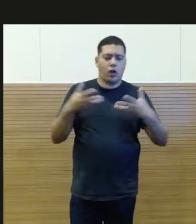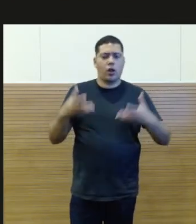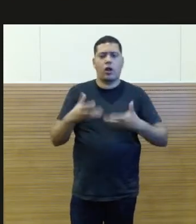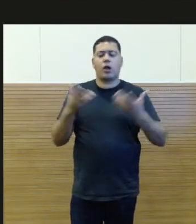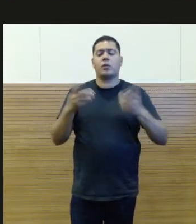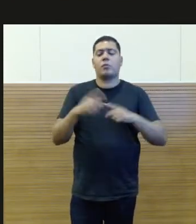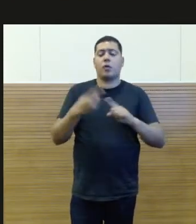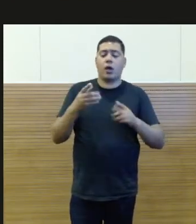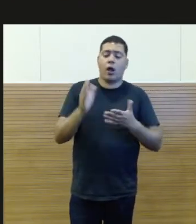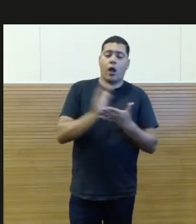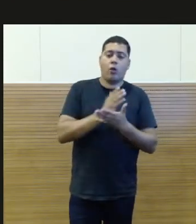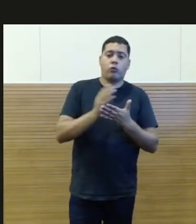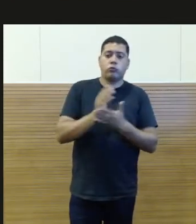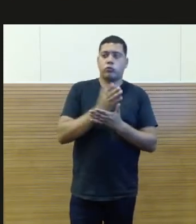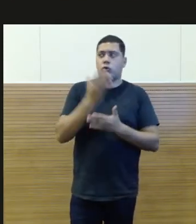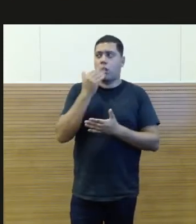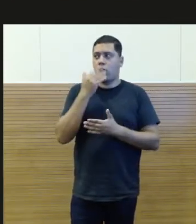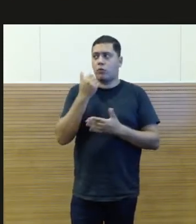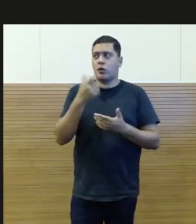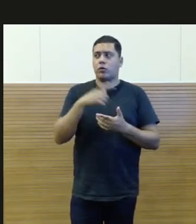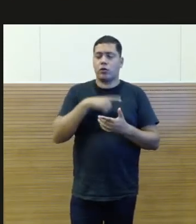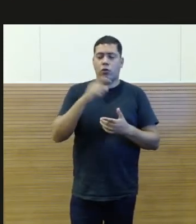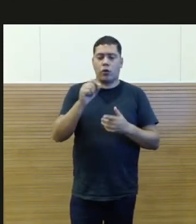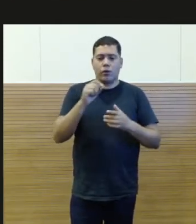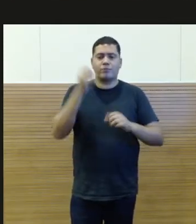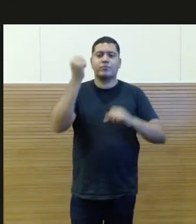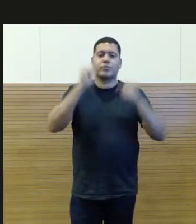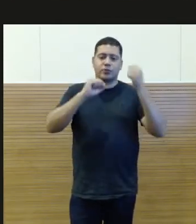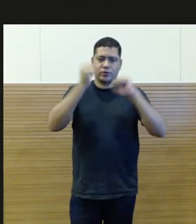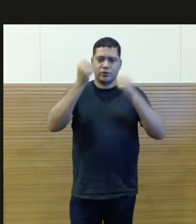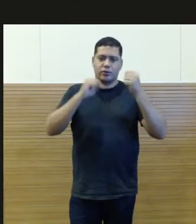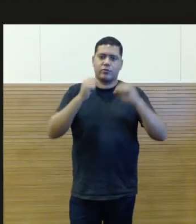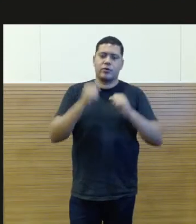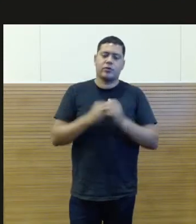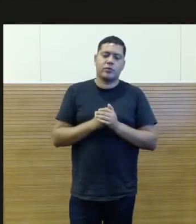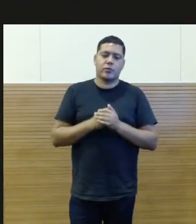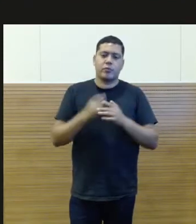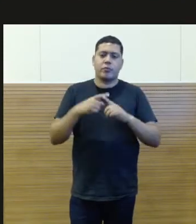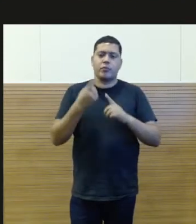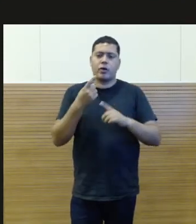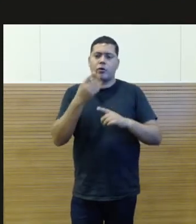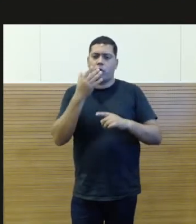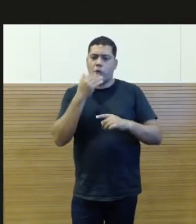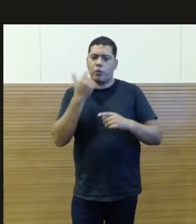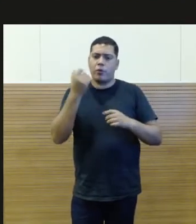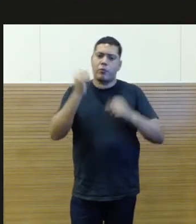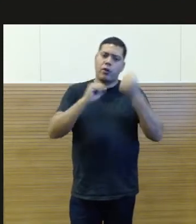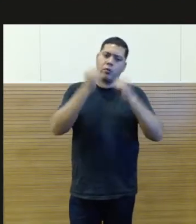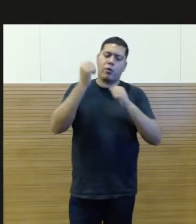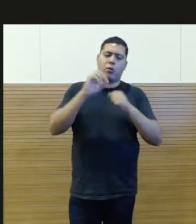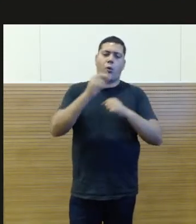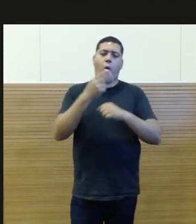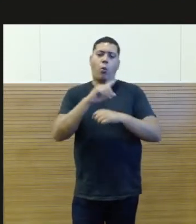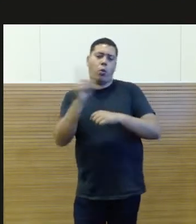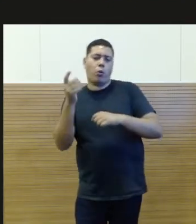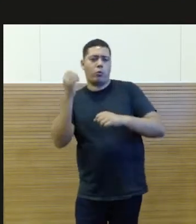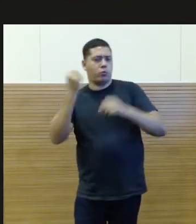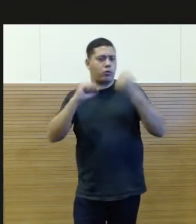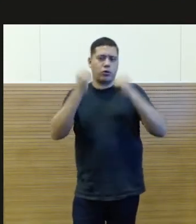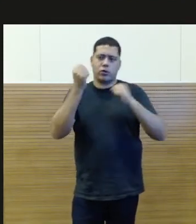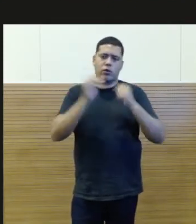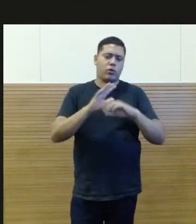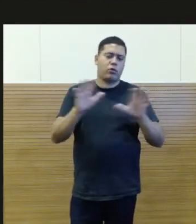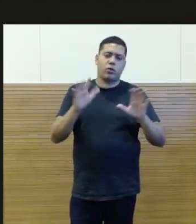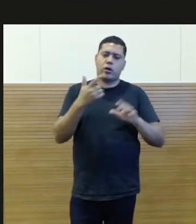grande maioria de alimentos passa pelo processamento. Agora, dividir os alimentos em processados e não processados não faria nenhum sentido, porque